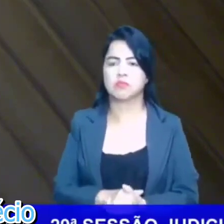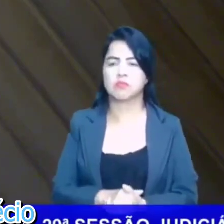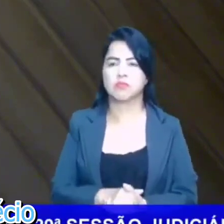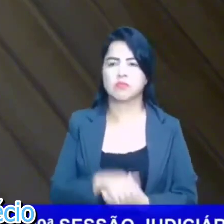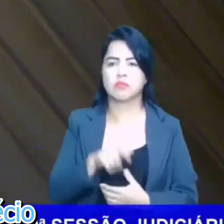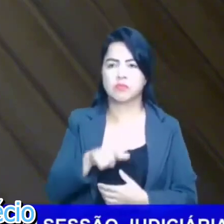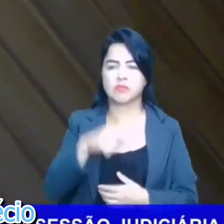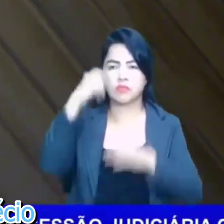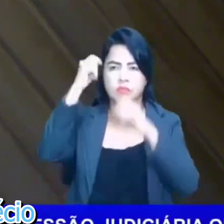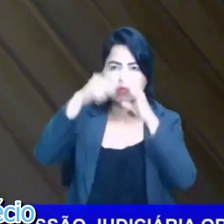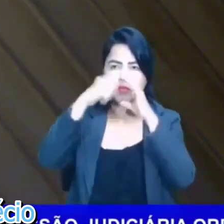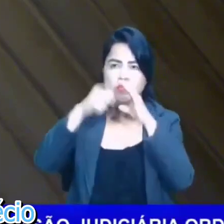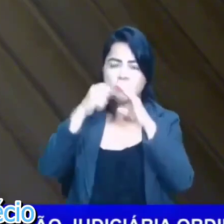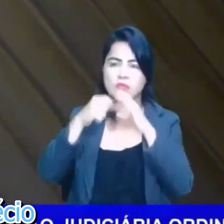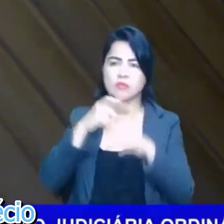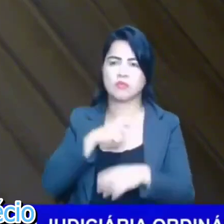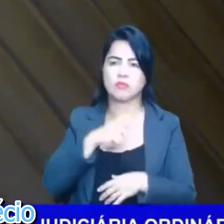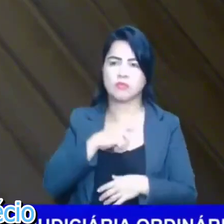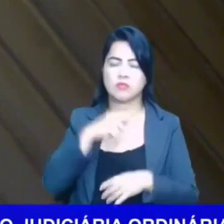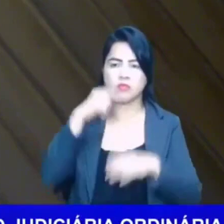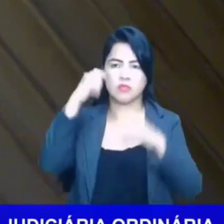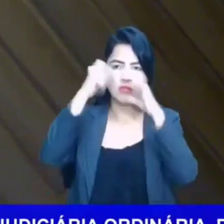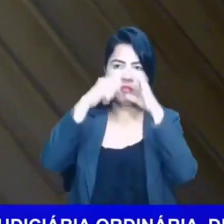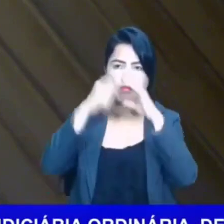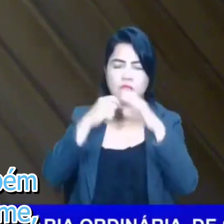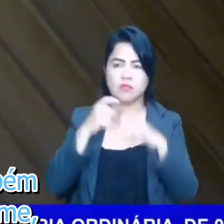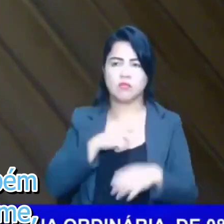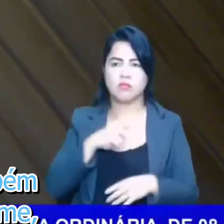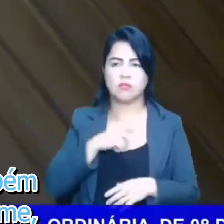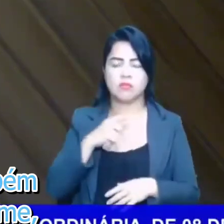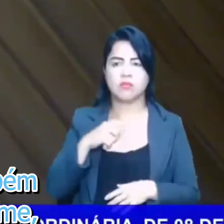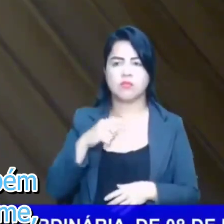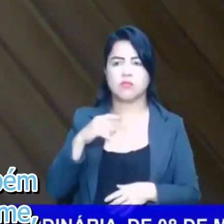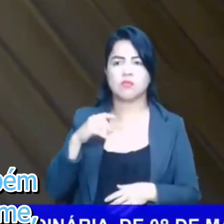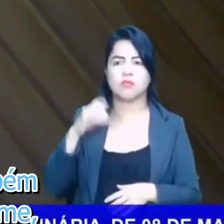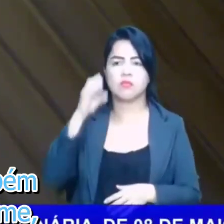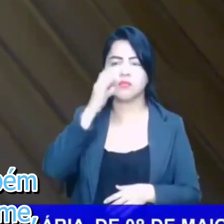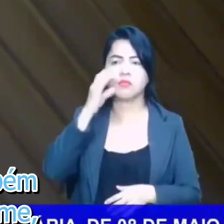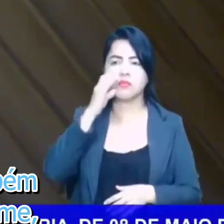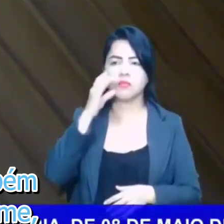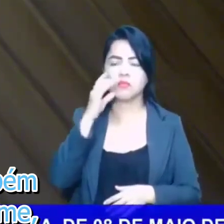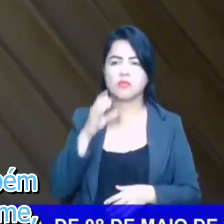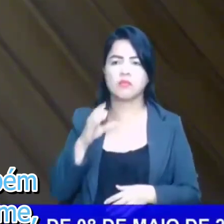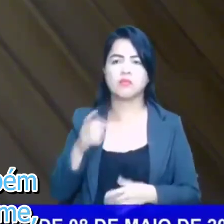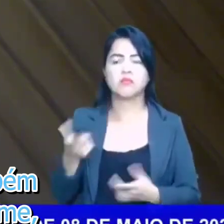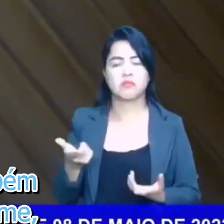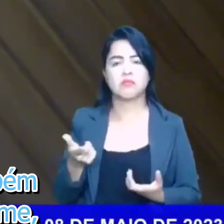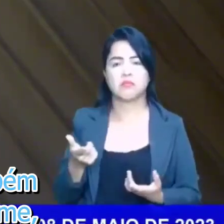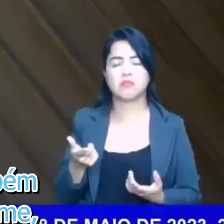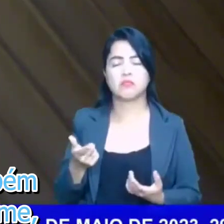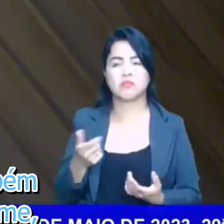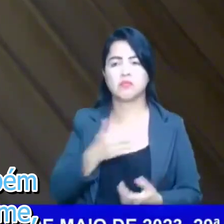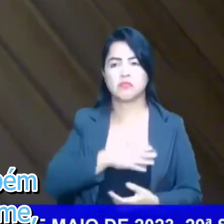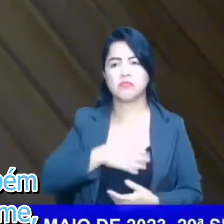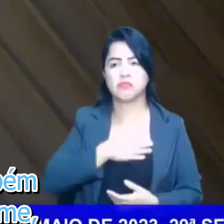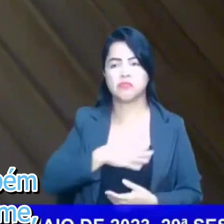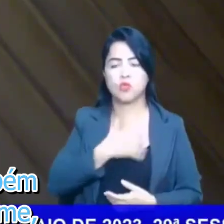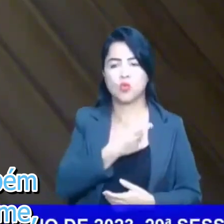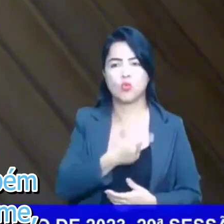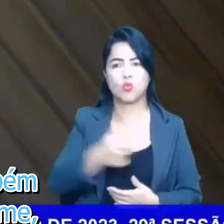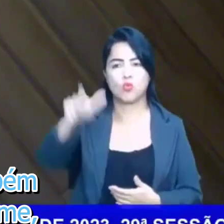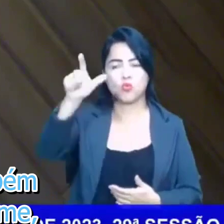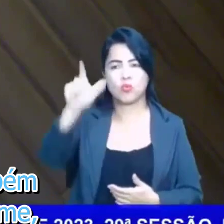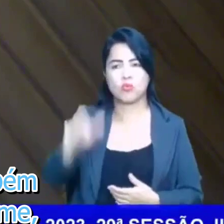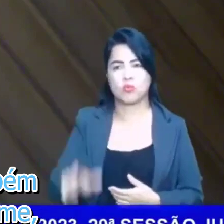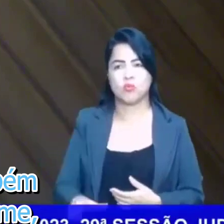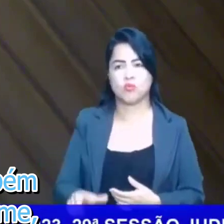E nessa gravação ele afirma que fez mídia para Clécio, que assim como ele fez mídia para Clécio, ele também tinha outras